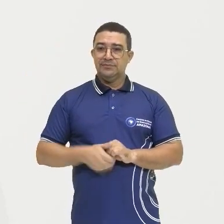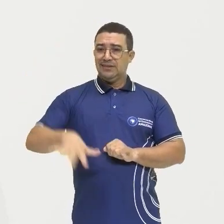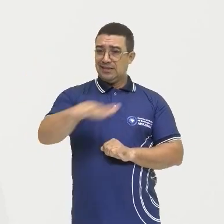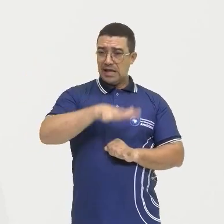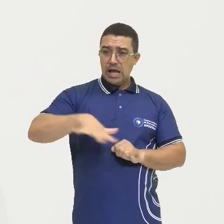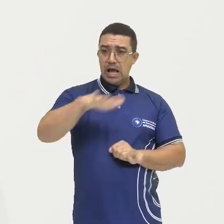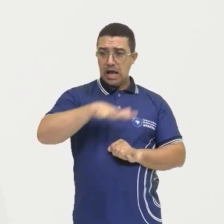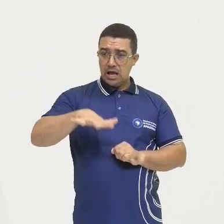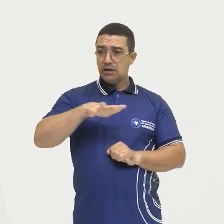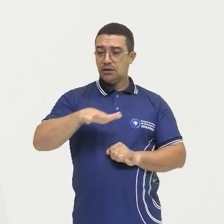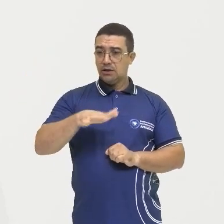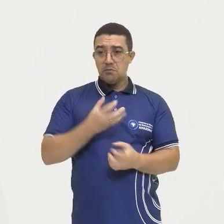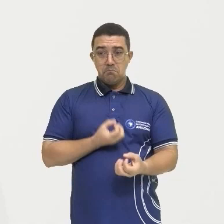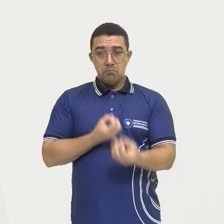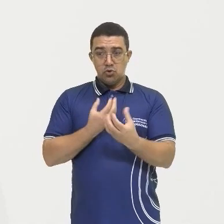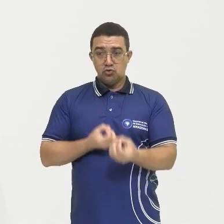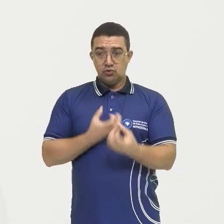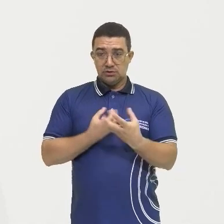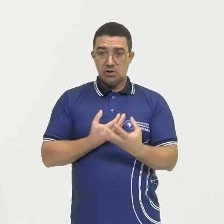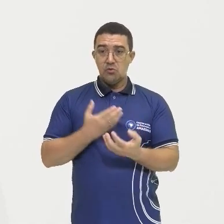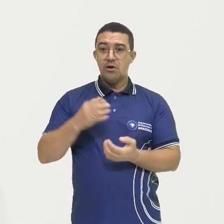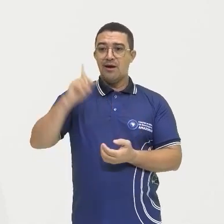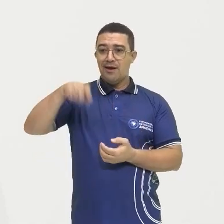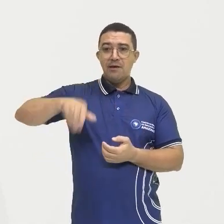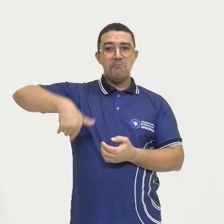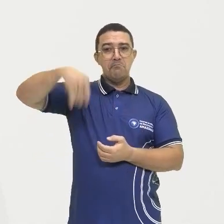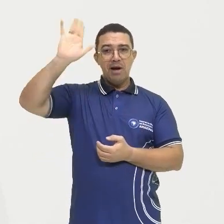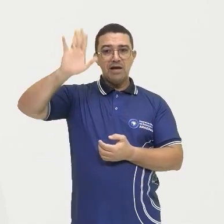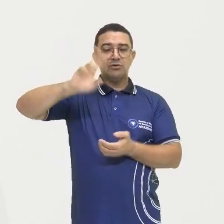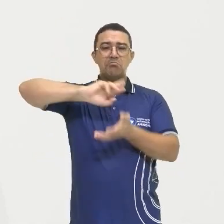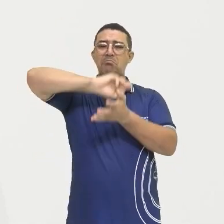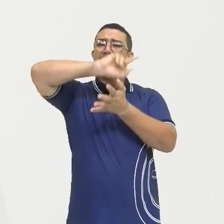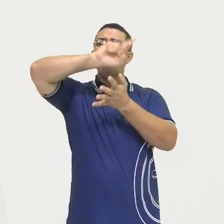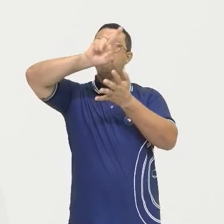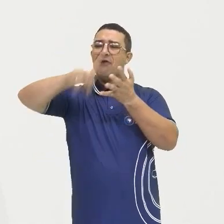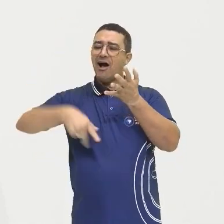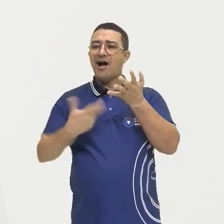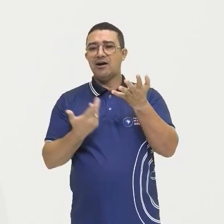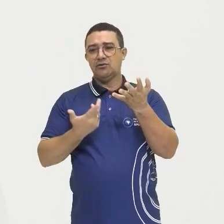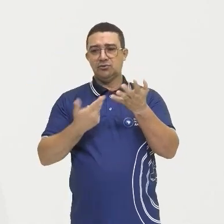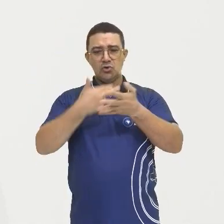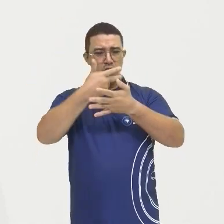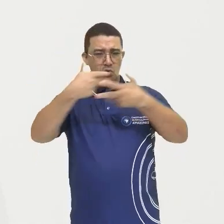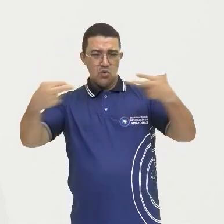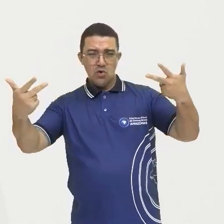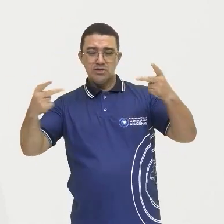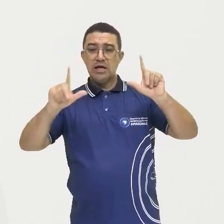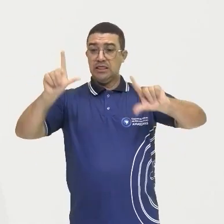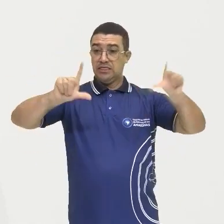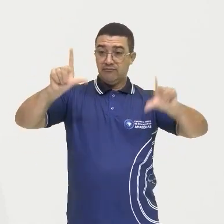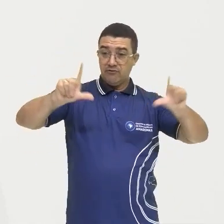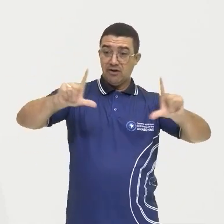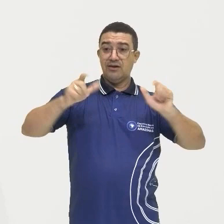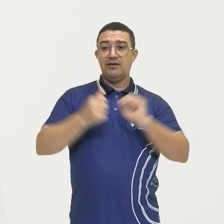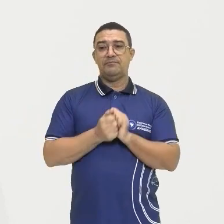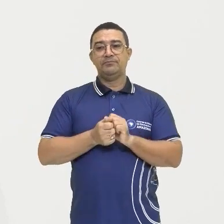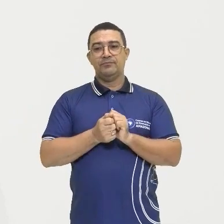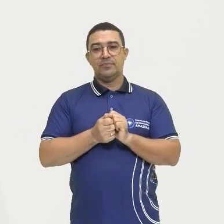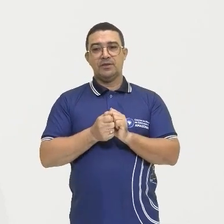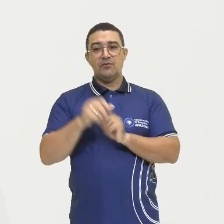mais se destacam, está a produção de eletroeletrônicos, tá certo? O que são eletroeletrônicos, professor?